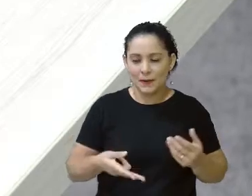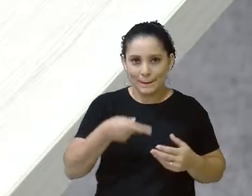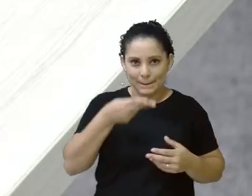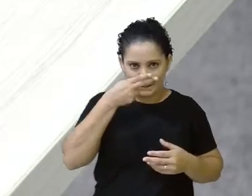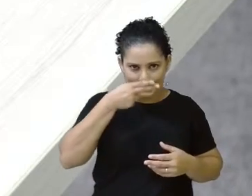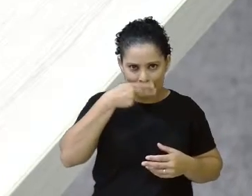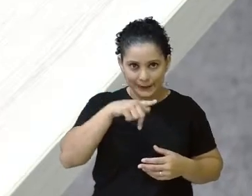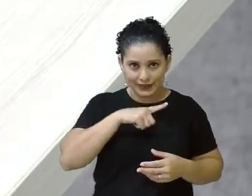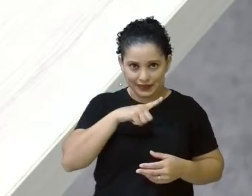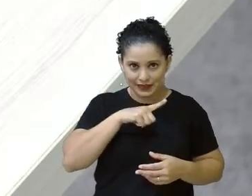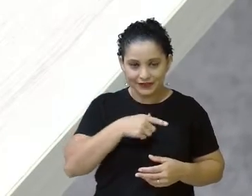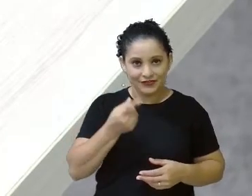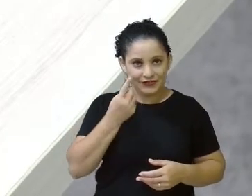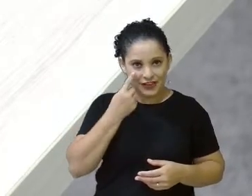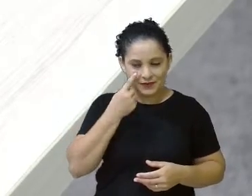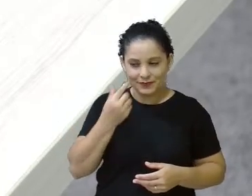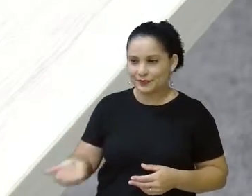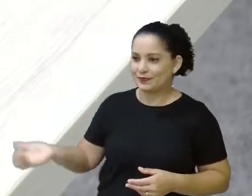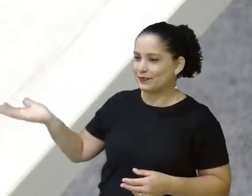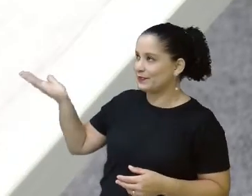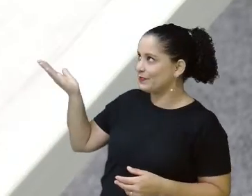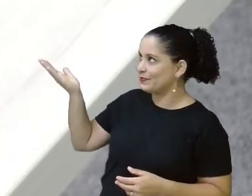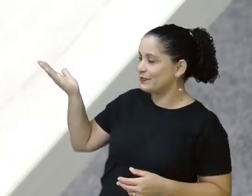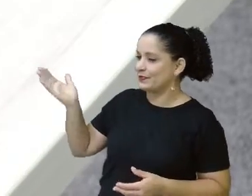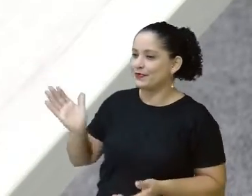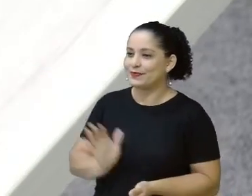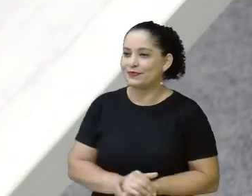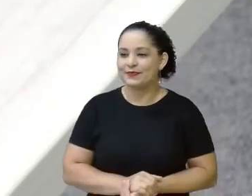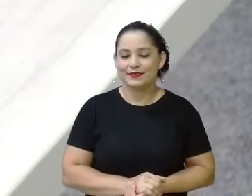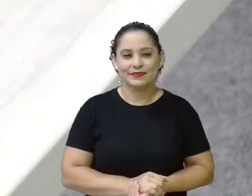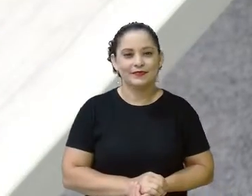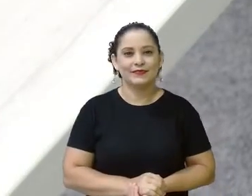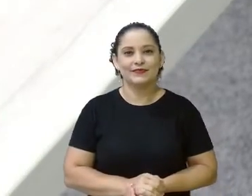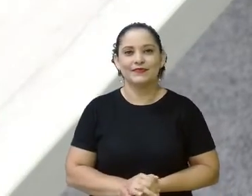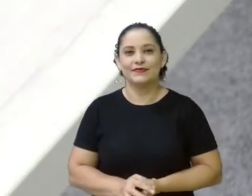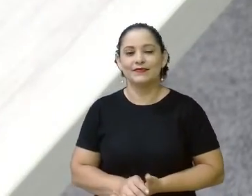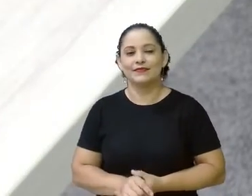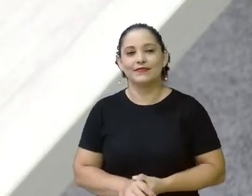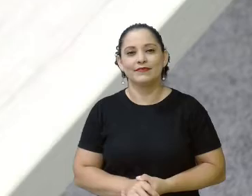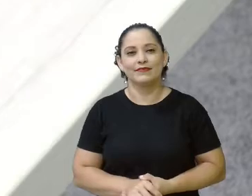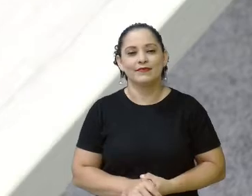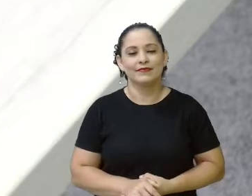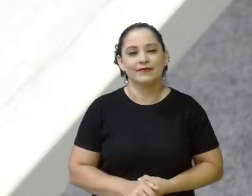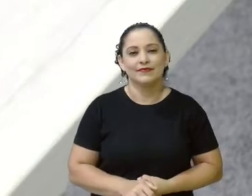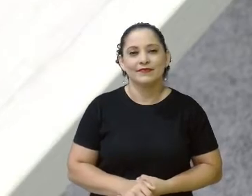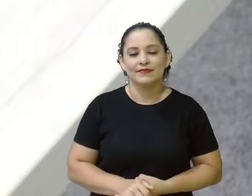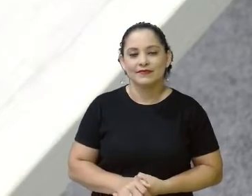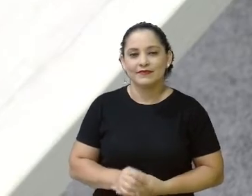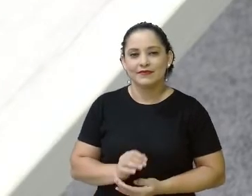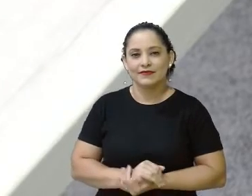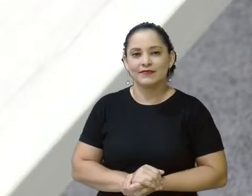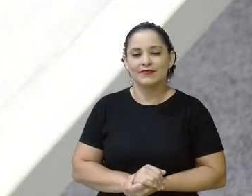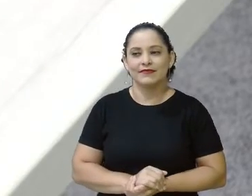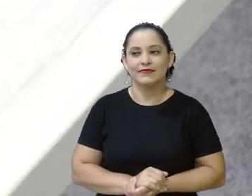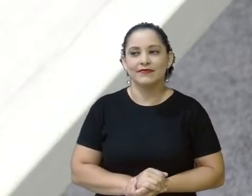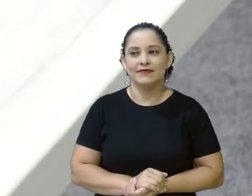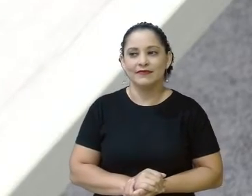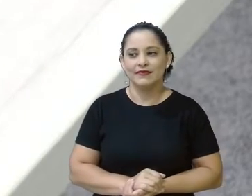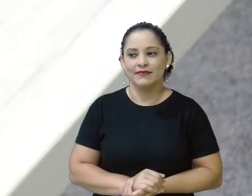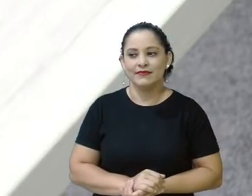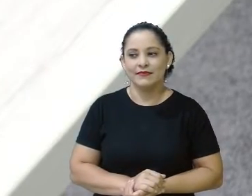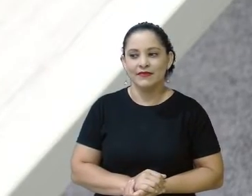ver. Olha aí que maravilhoso. Eita, deixa eu ver aqui sem cair. Eu ainda não achei